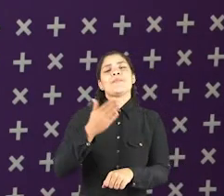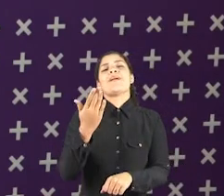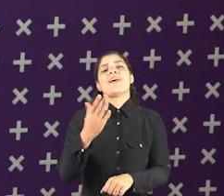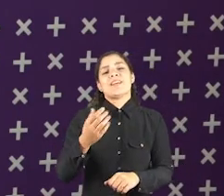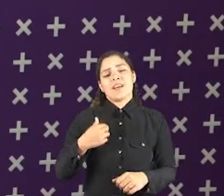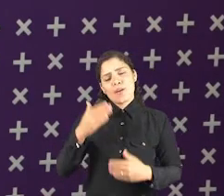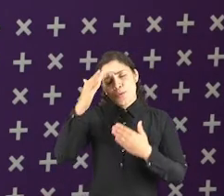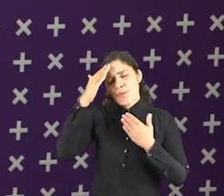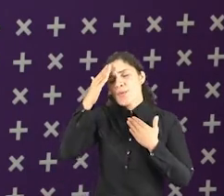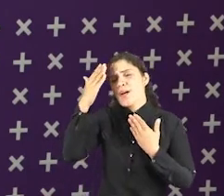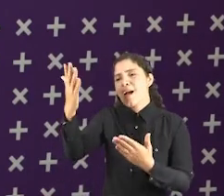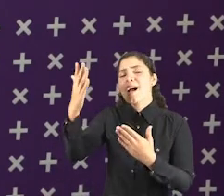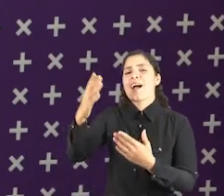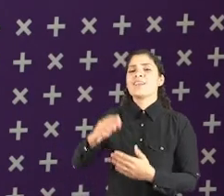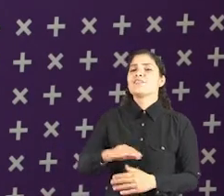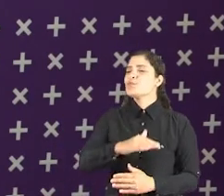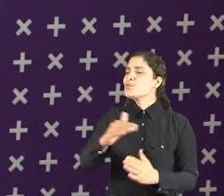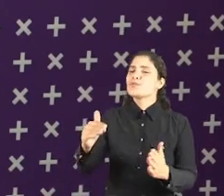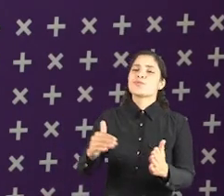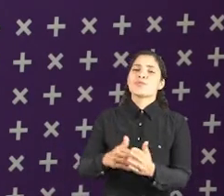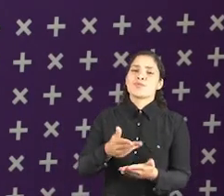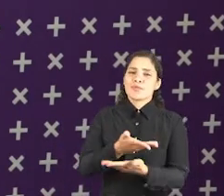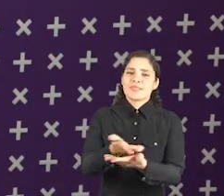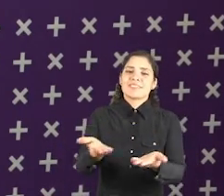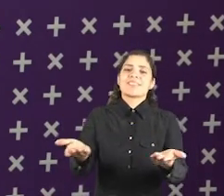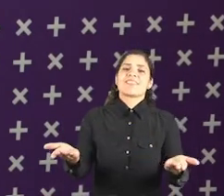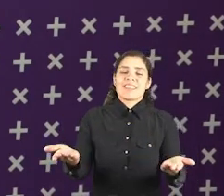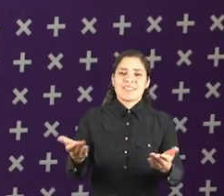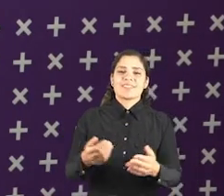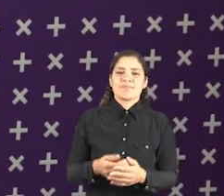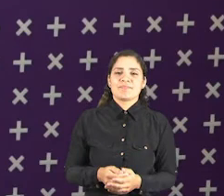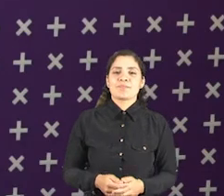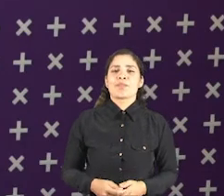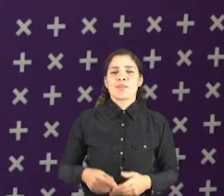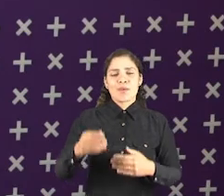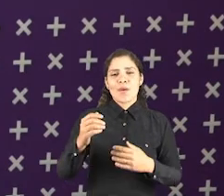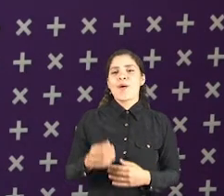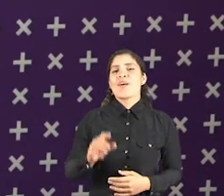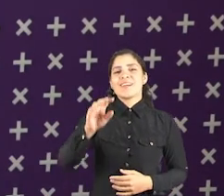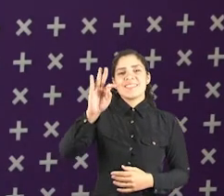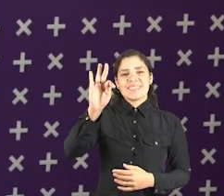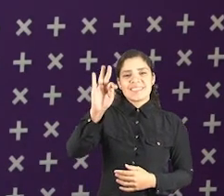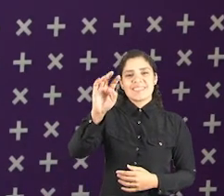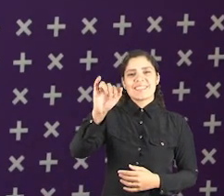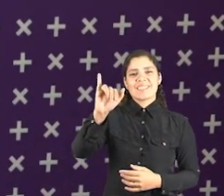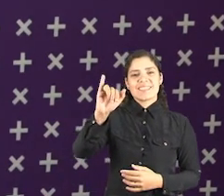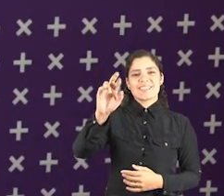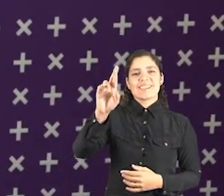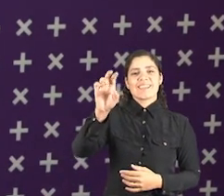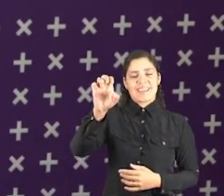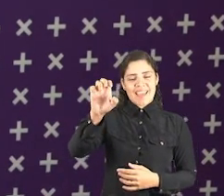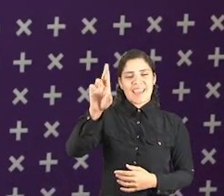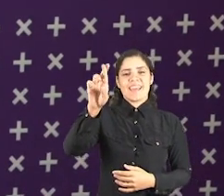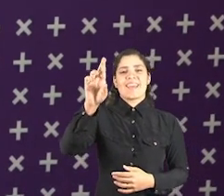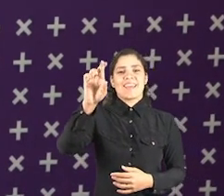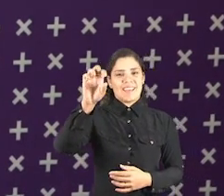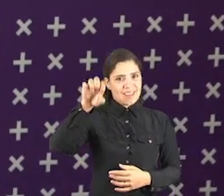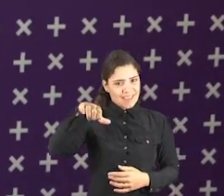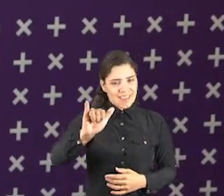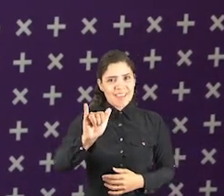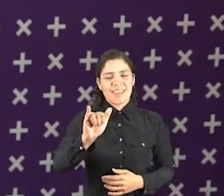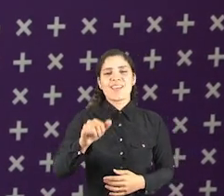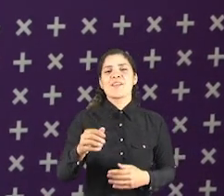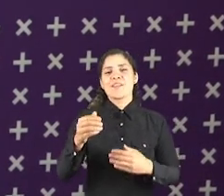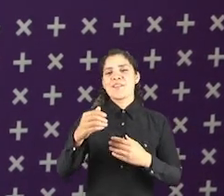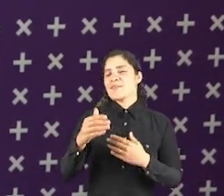agradecer ao André ao Sérgio a Silvana pela participação terrier adorei nossa conversa viu Muito obrigado pelo bate-papo e